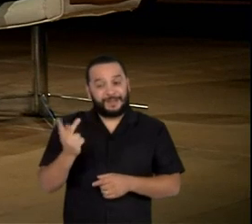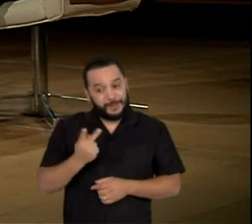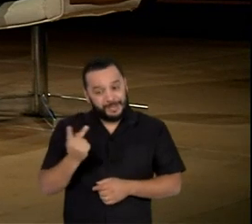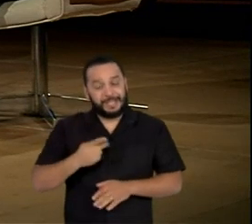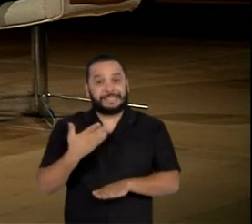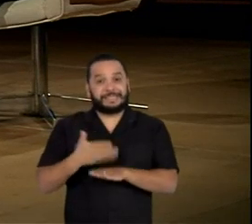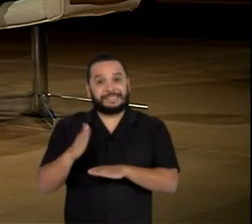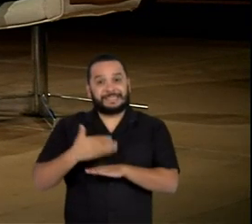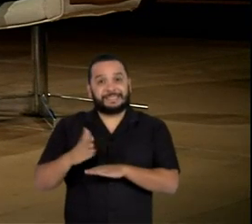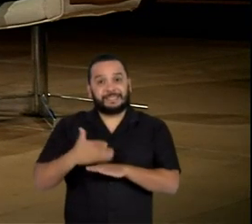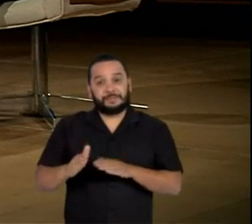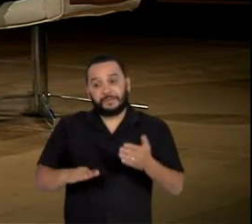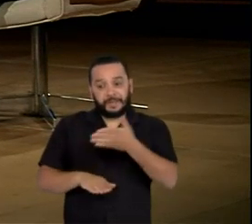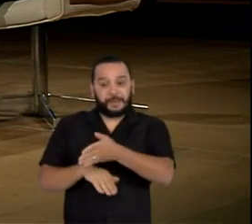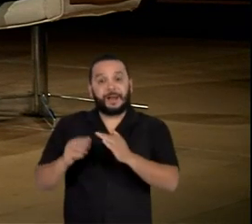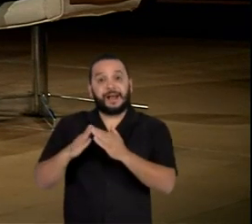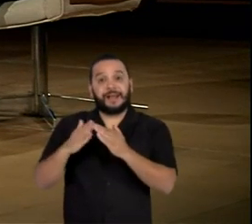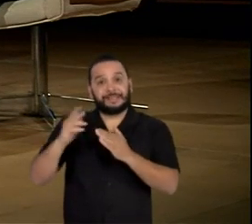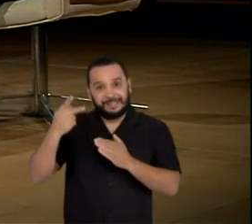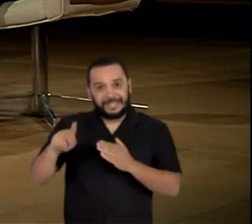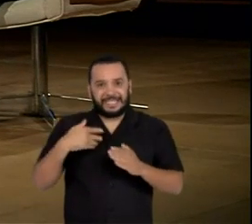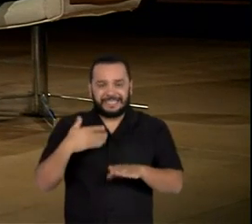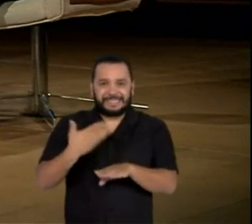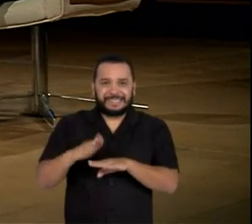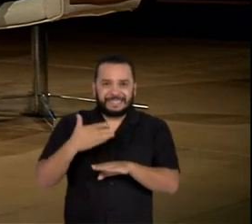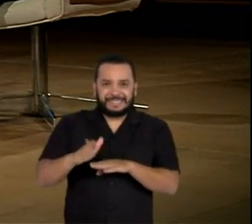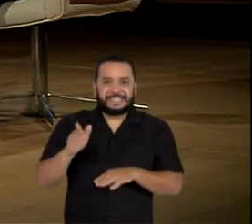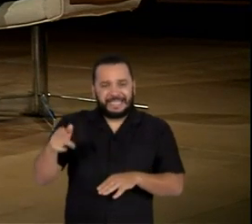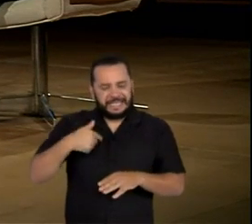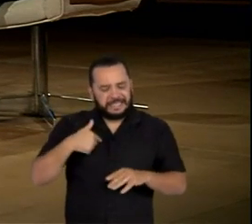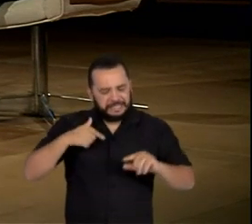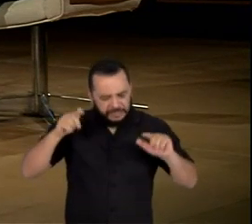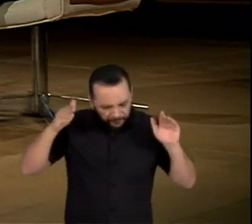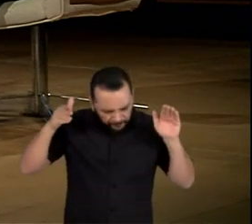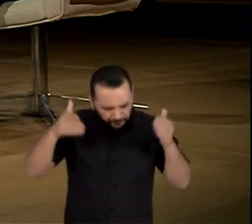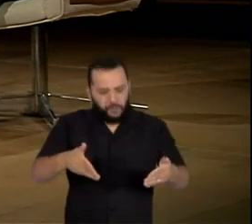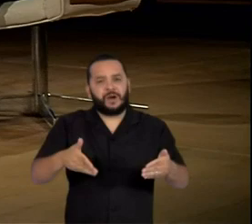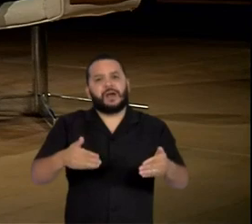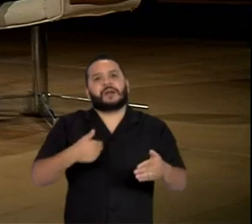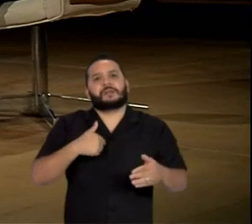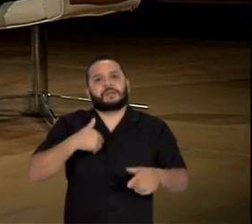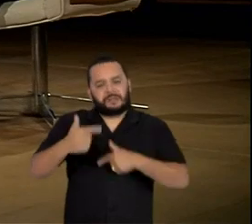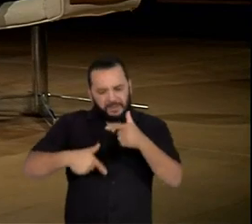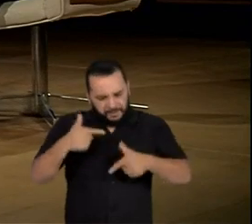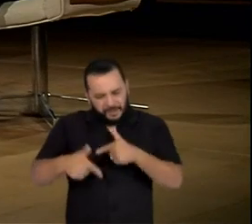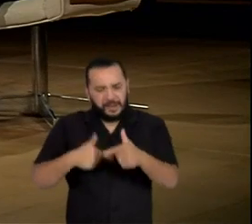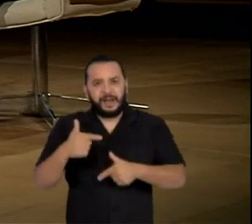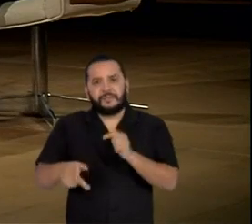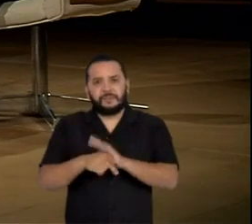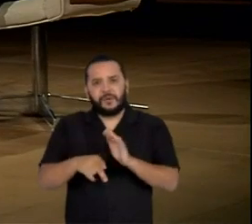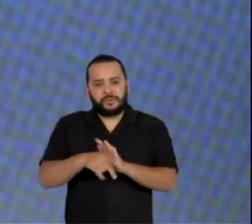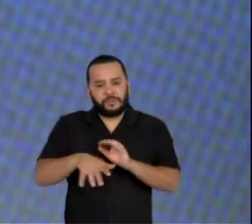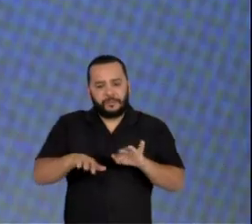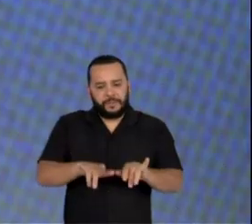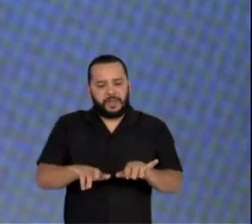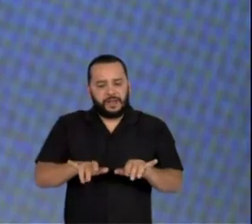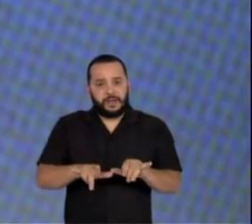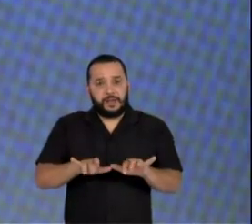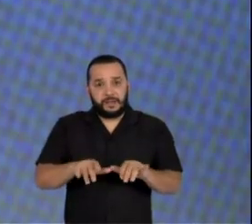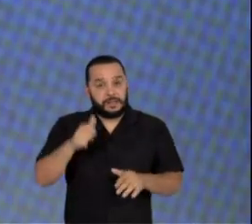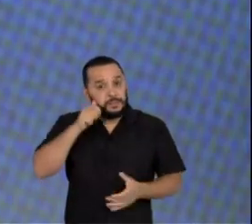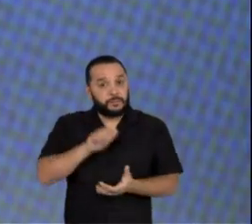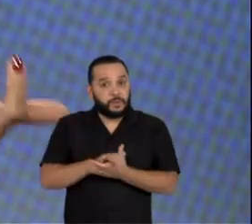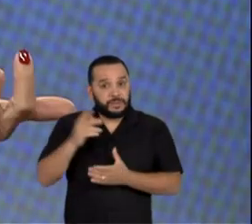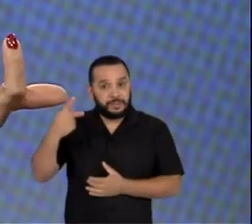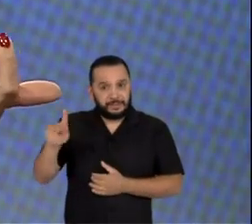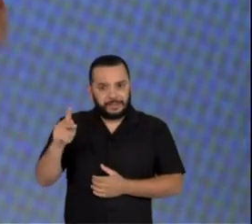eu ia lá para a casa dele e ele é muito dedicado, ele trabalhava no piano e tal. E na época, a esposa dele